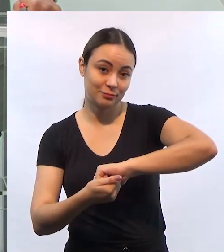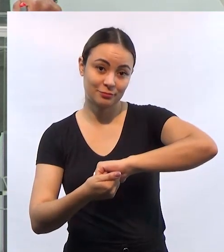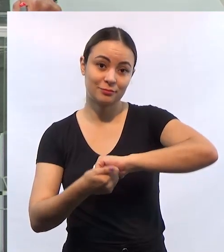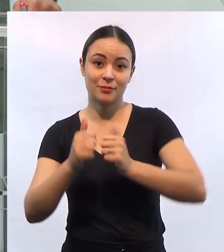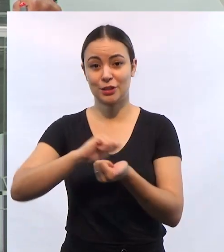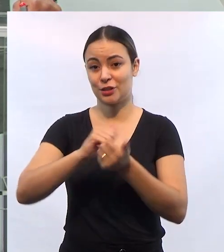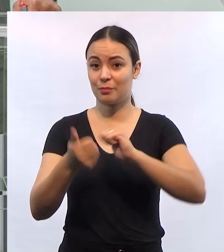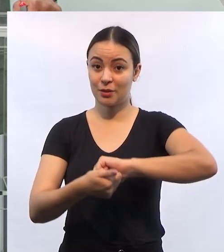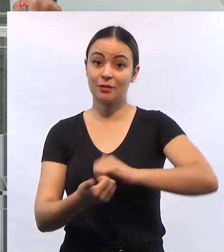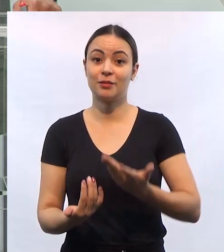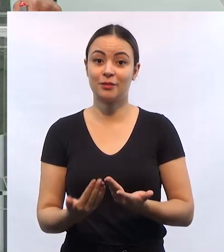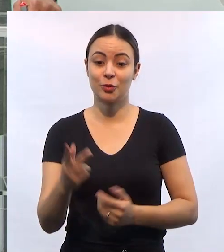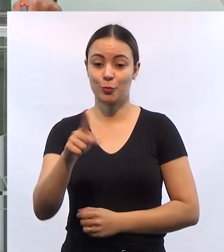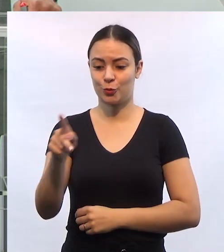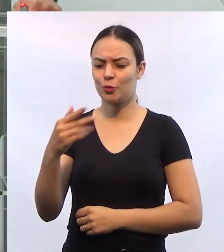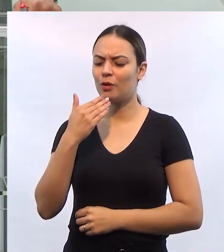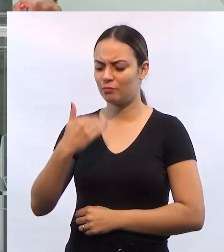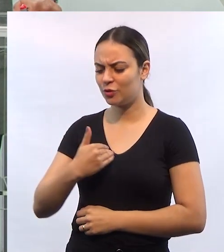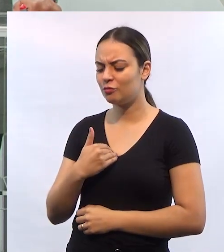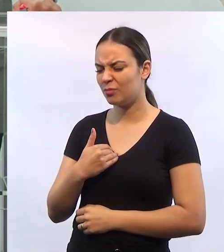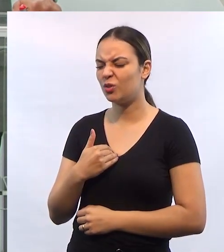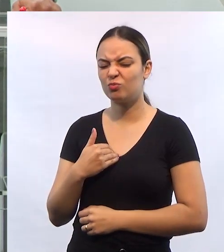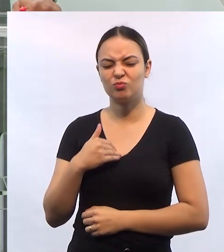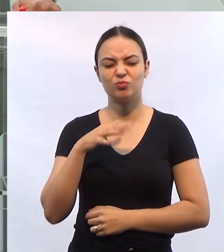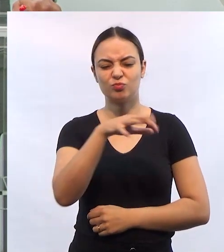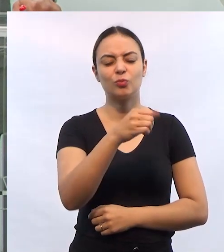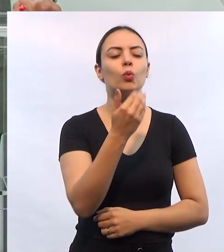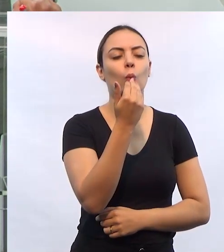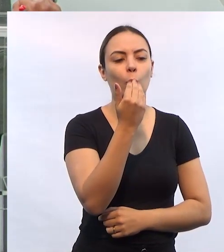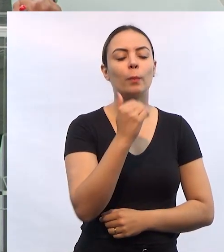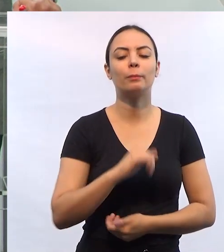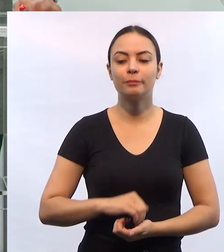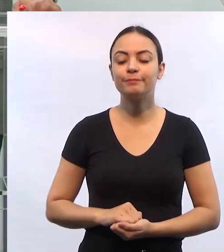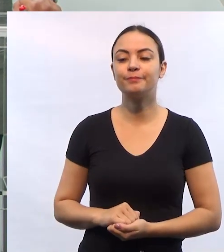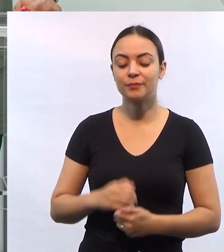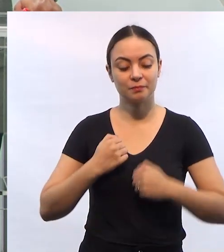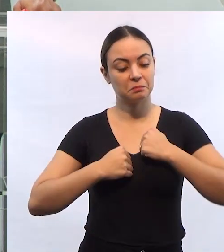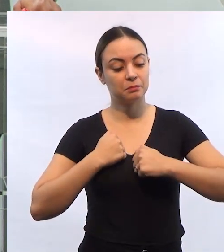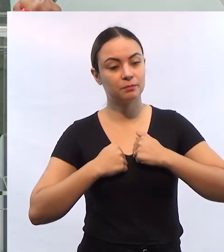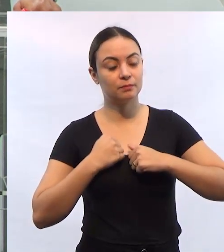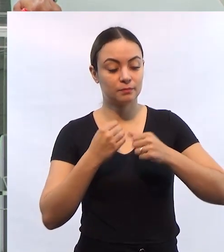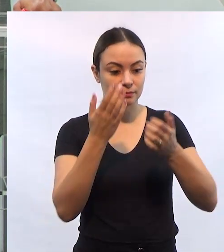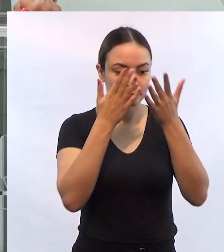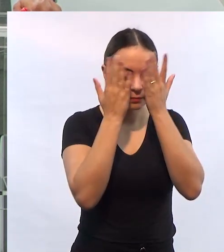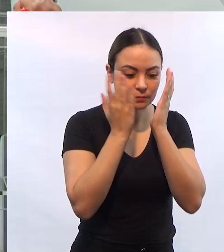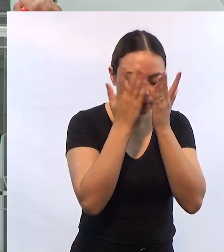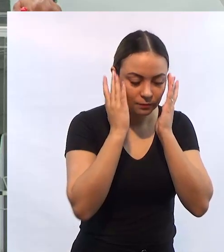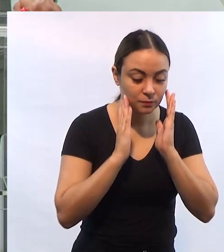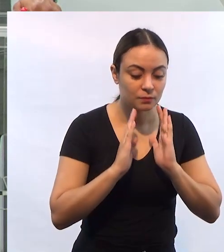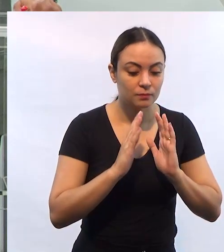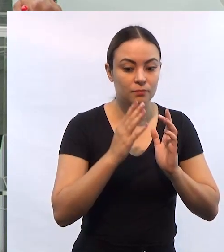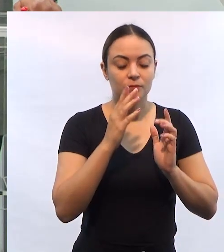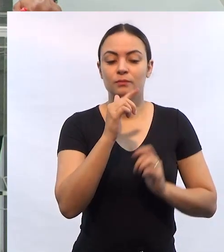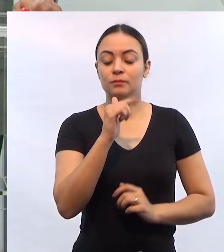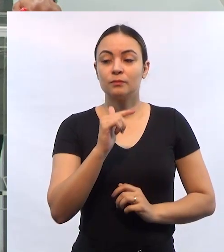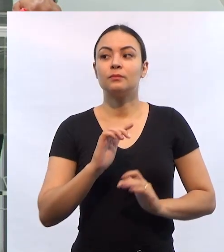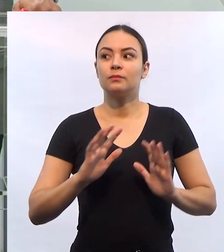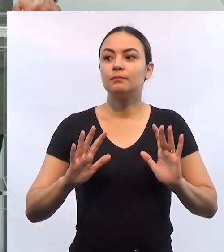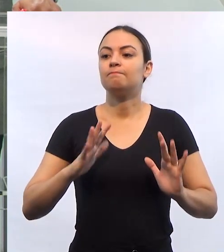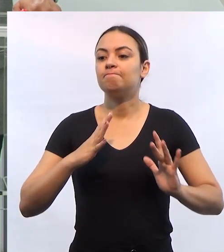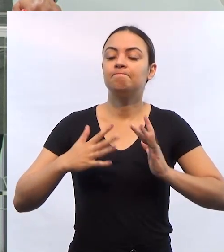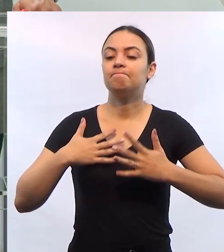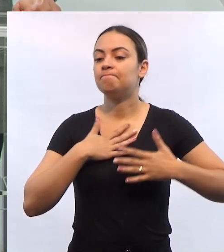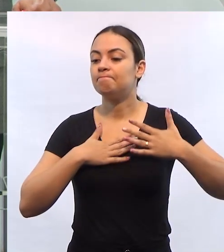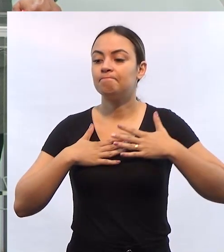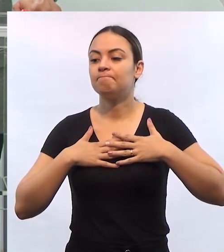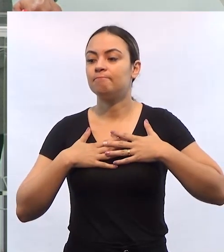não, vou apertar o pause aqui, o professor pediu para mim ir lá comer um lanchinho, estou com fome mesmo, e saco vazio não para em pé, né? Então como é que você vai se